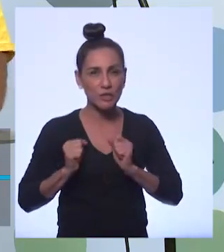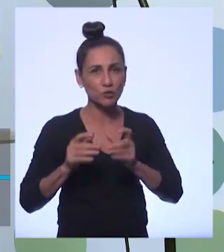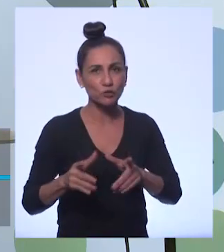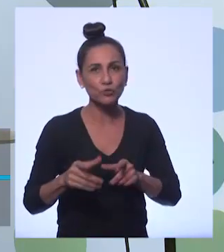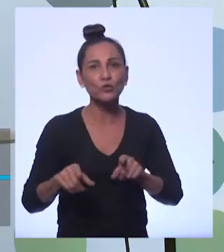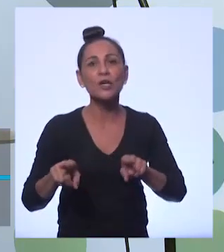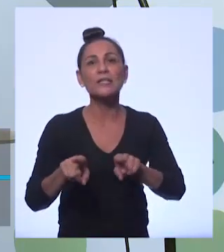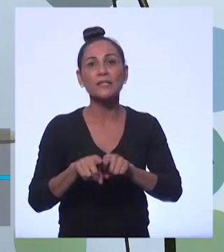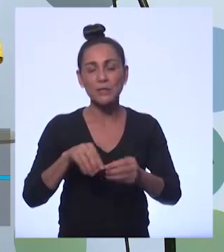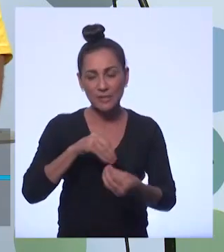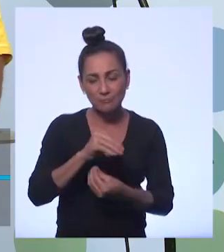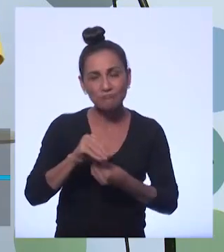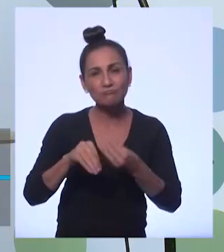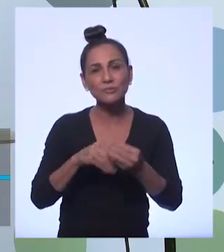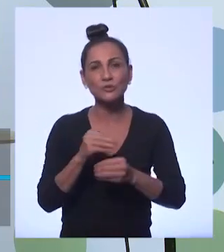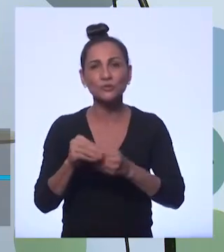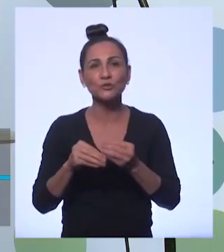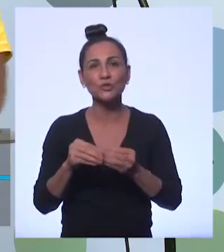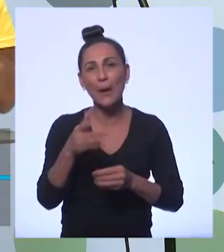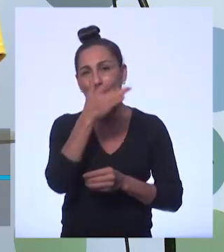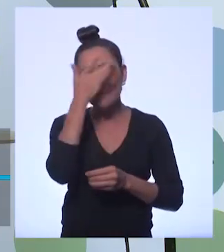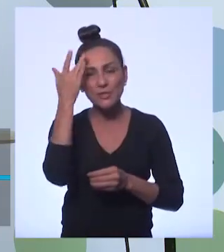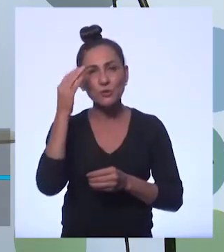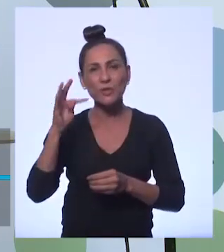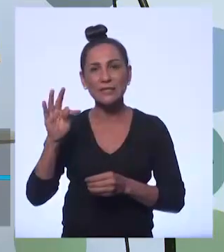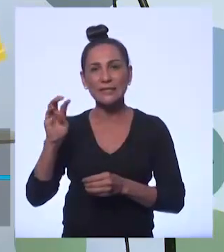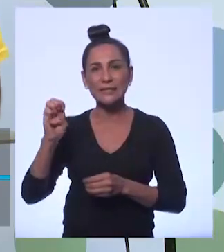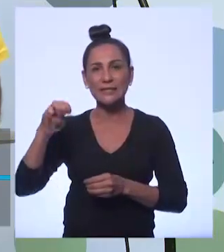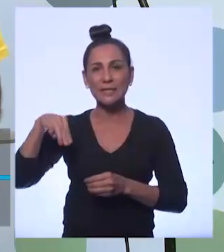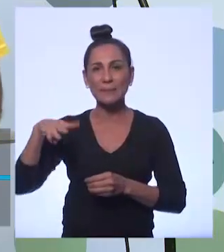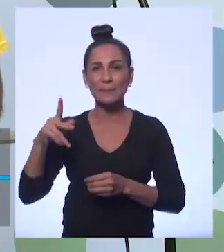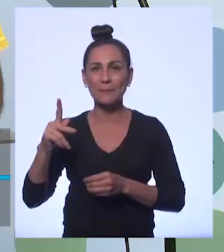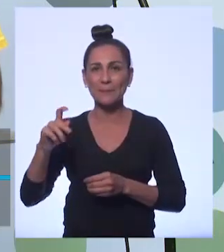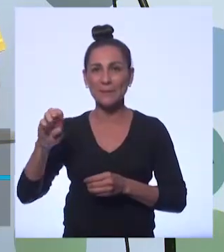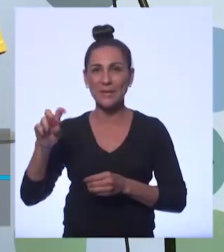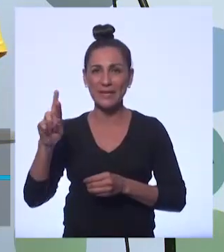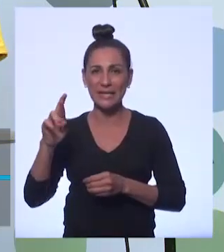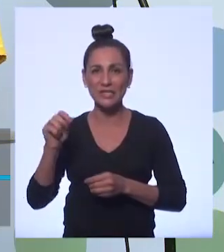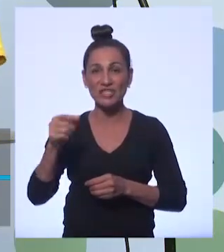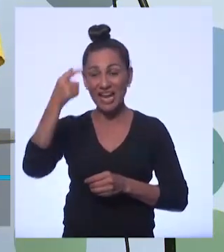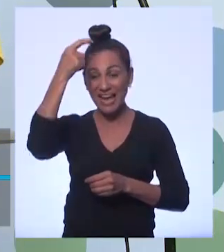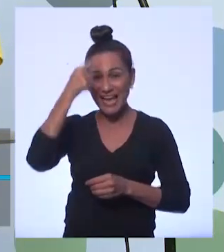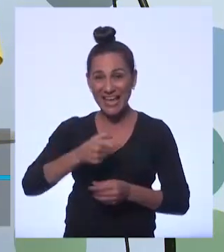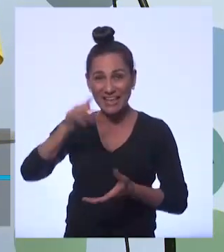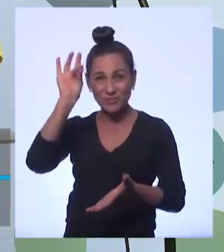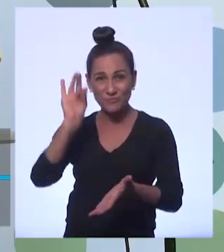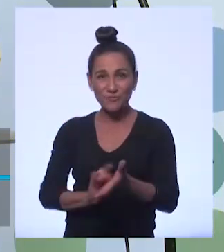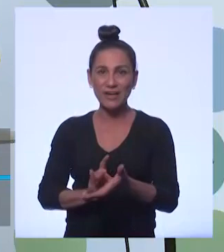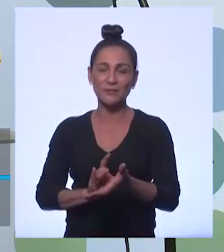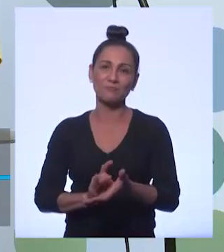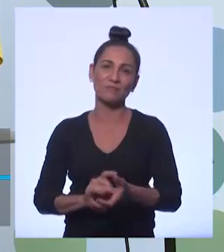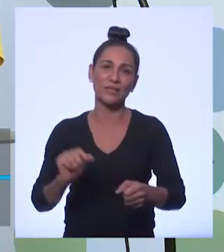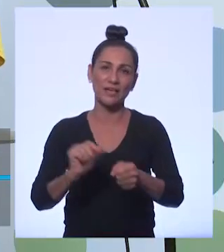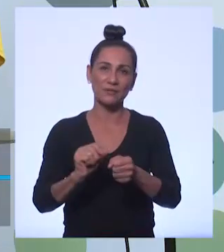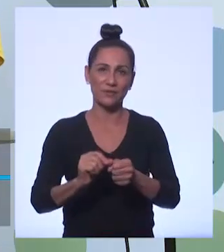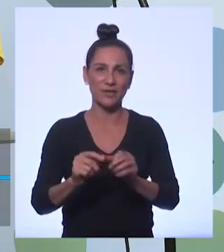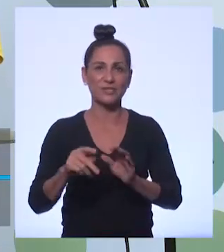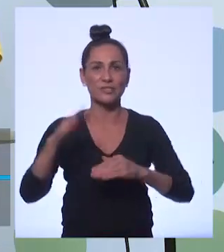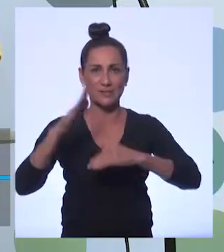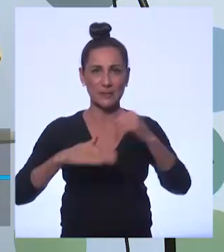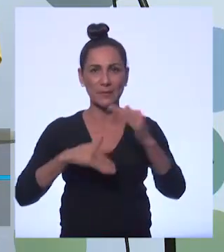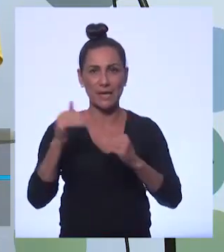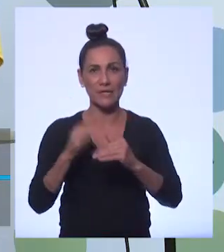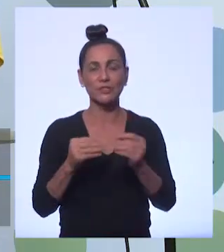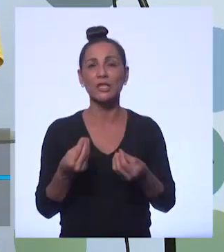da temperança, a pessoa temperante, ela é aquilo que ela faz. Então, veja só como